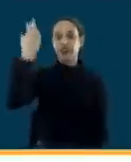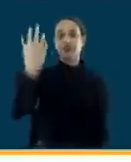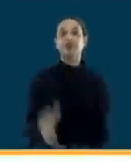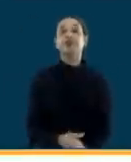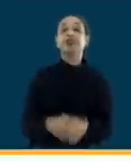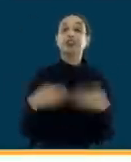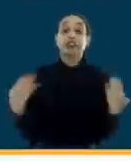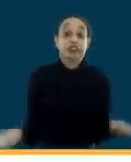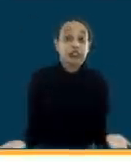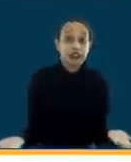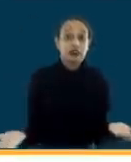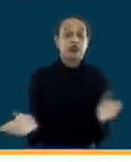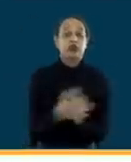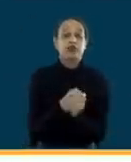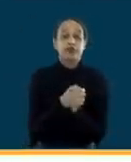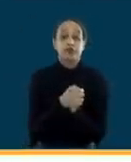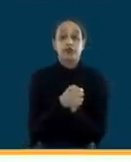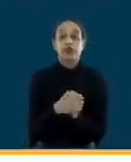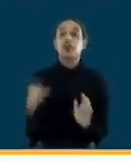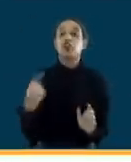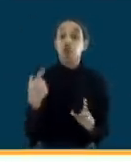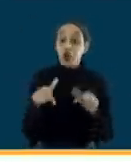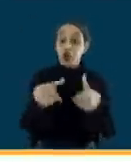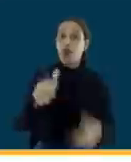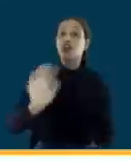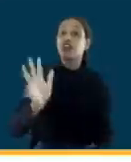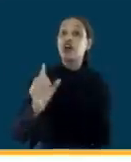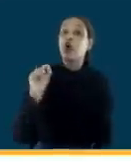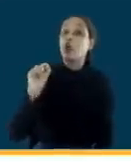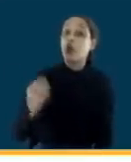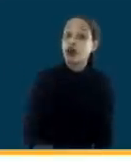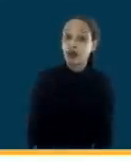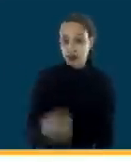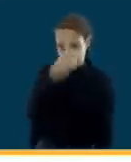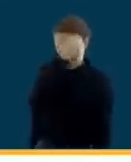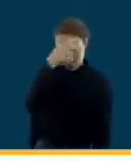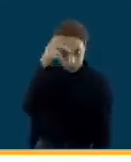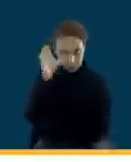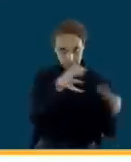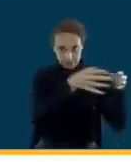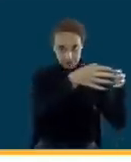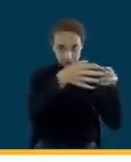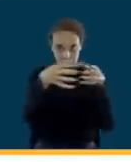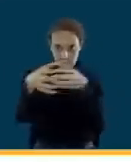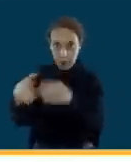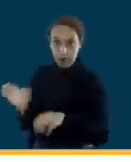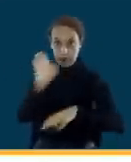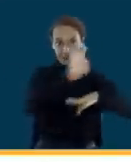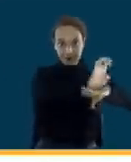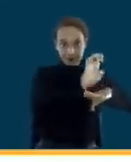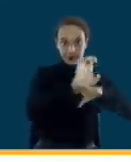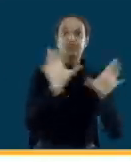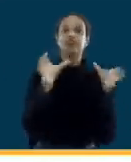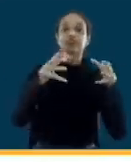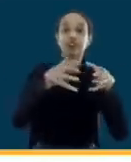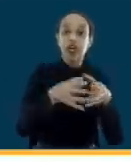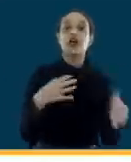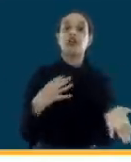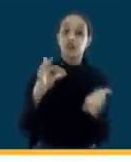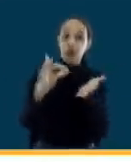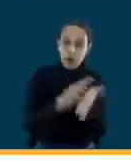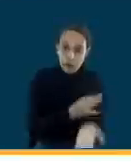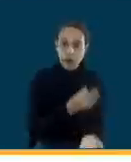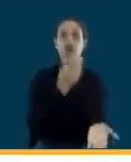Então, o que nós já estamos fazendo? Os municípios estão e os estados estão fazendo a renovação dos seus cadastros na plataforma Mais Brasil,